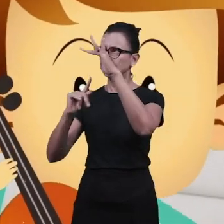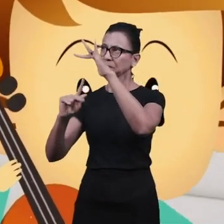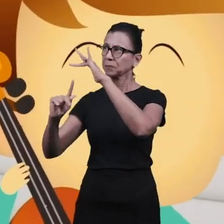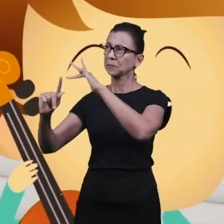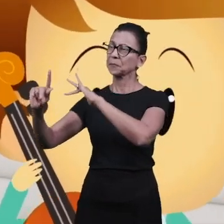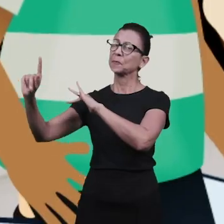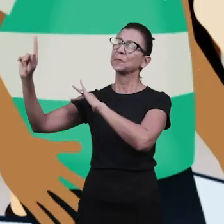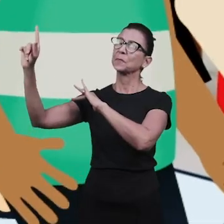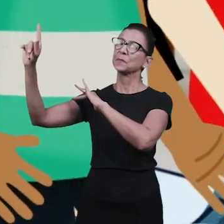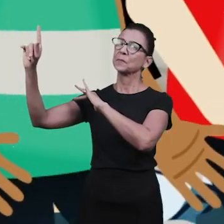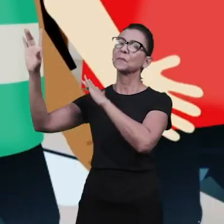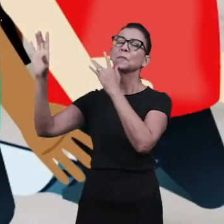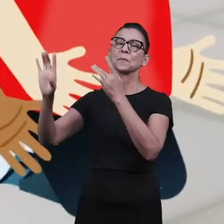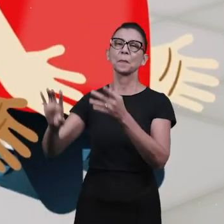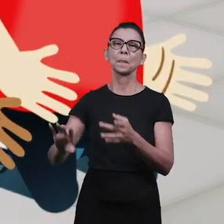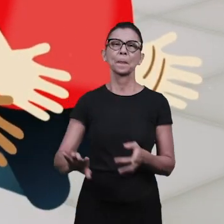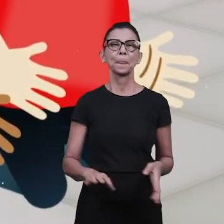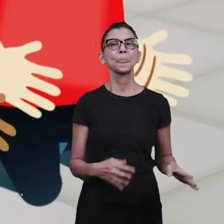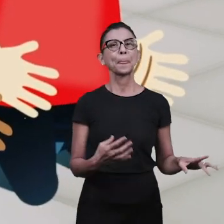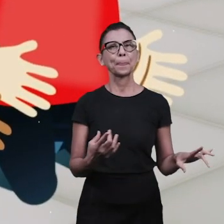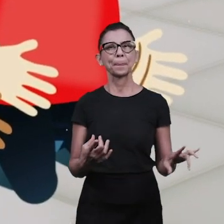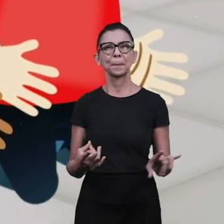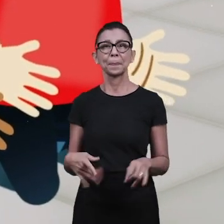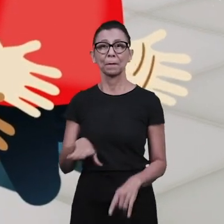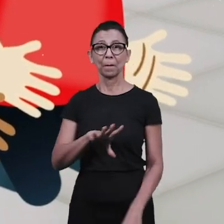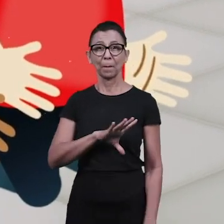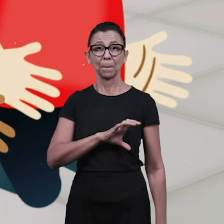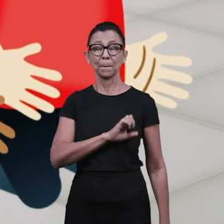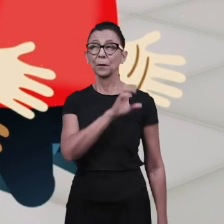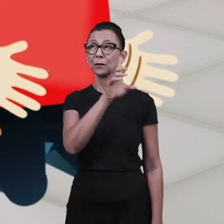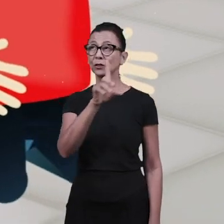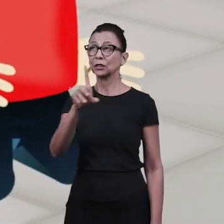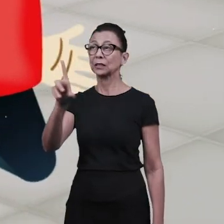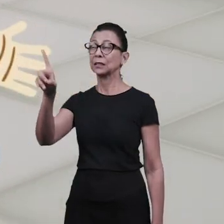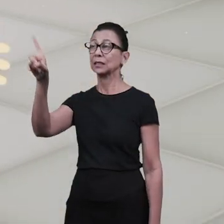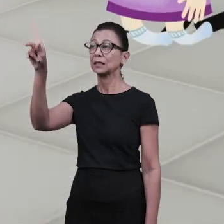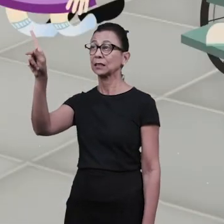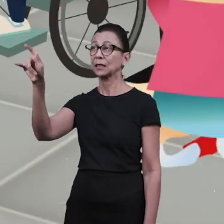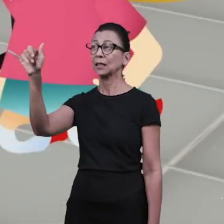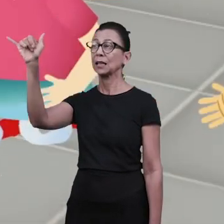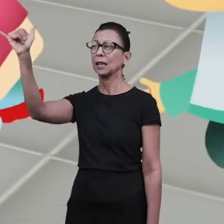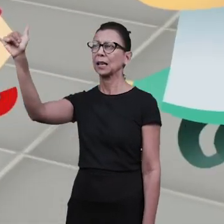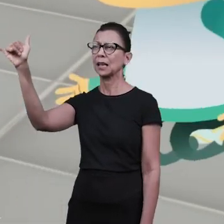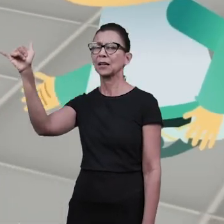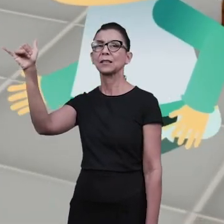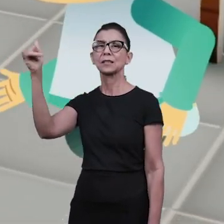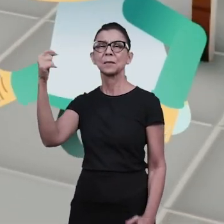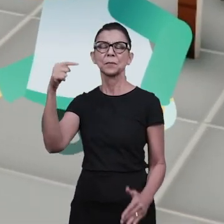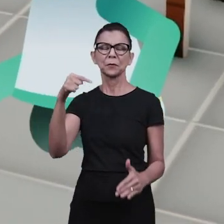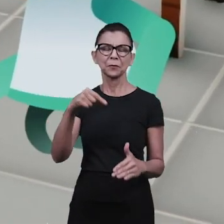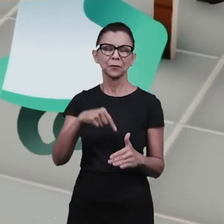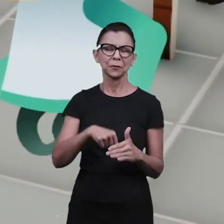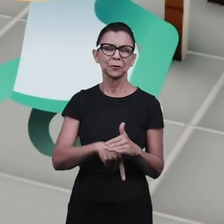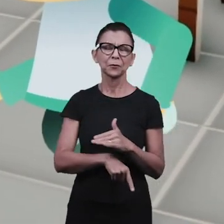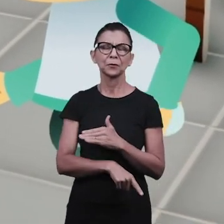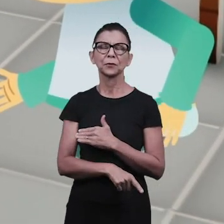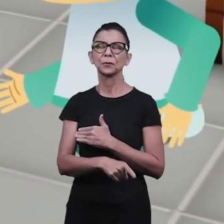eternamente. Grande é o amor do Pai, maravilhas